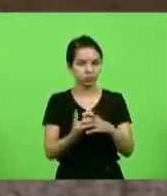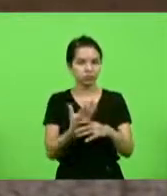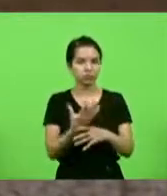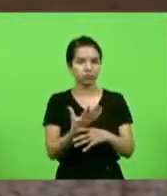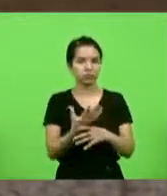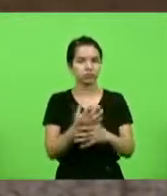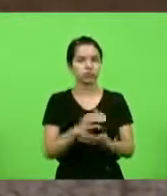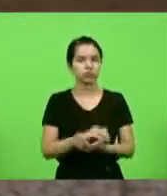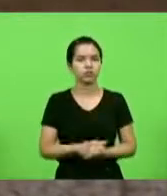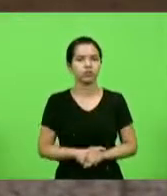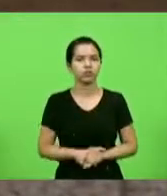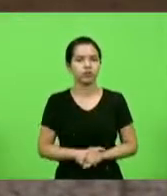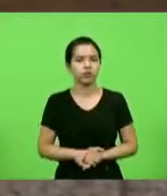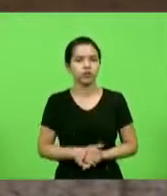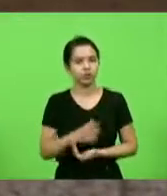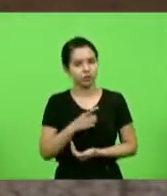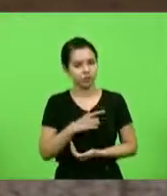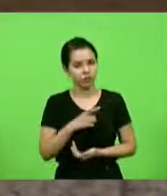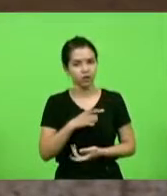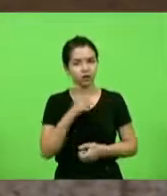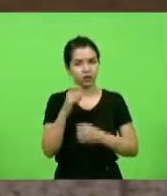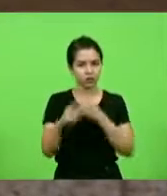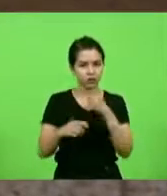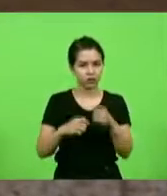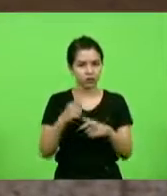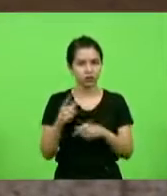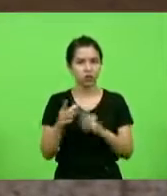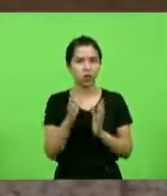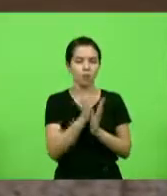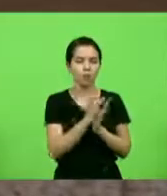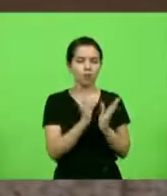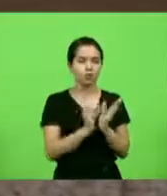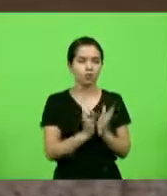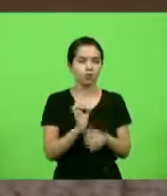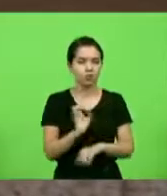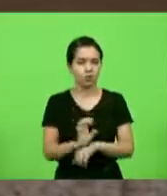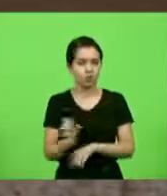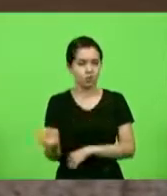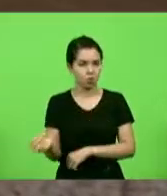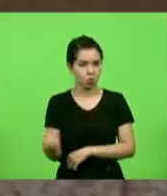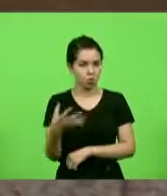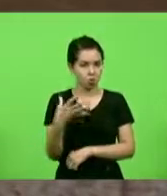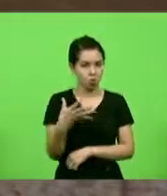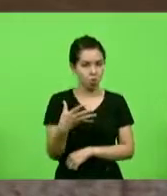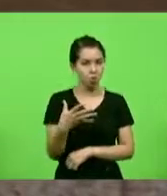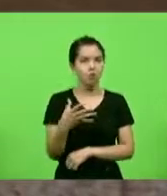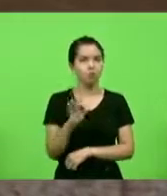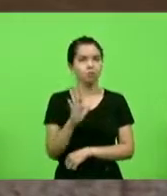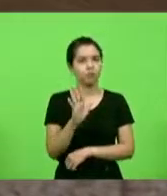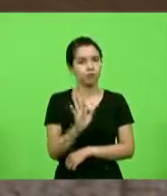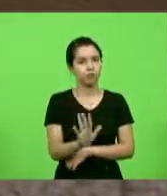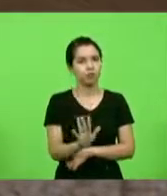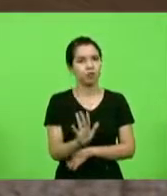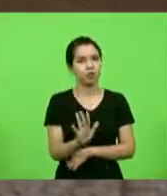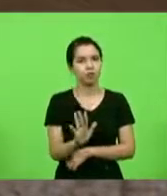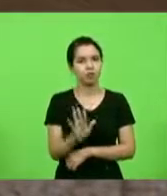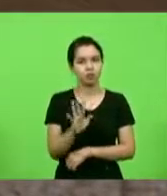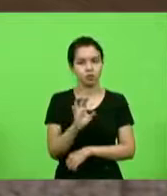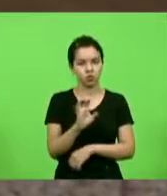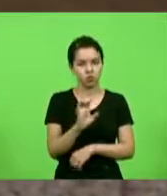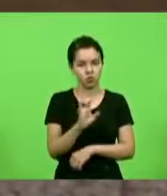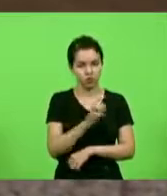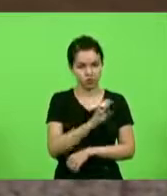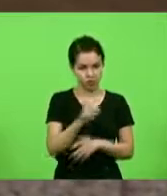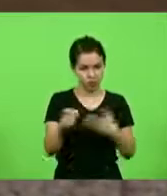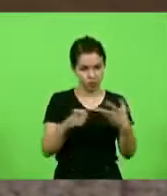pese eu ter várias críticas ao modelo de Estado moderno, mas o executivo é aquele que tem a incumbência